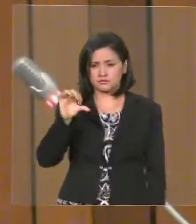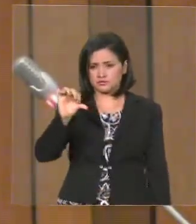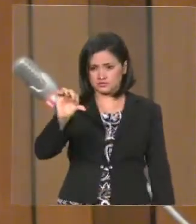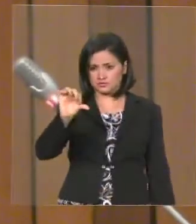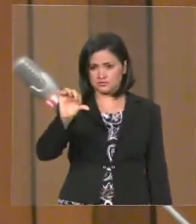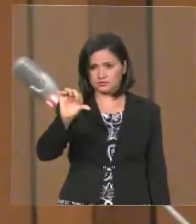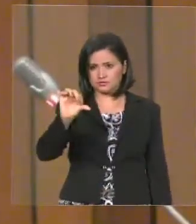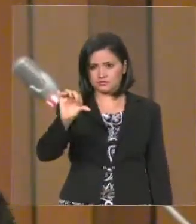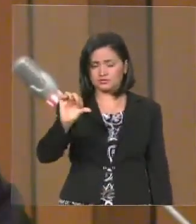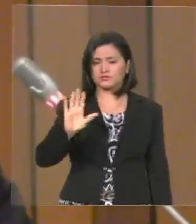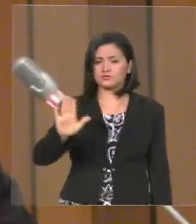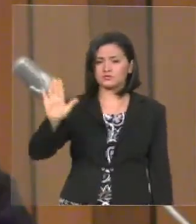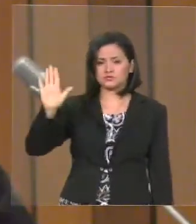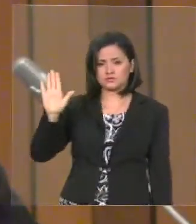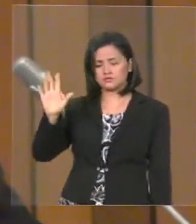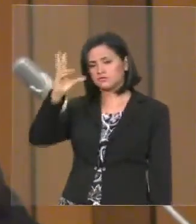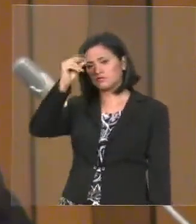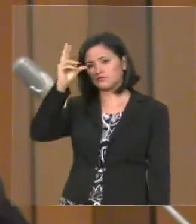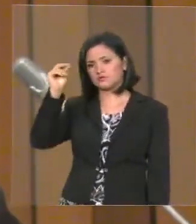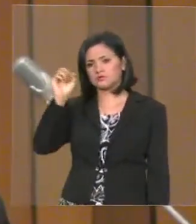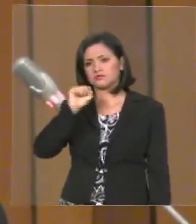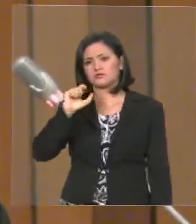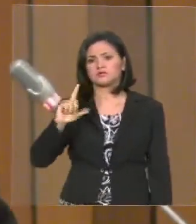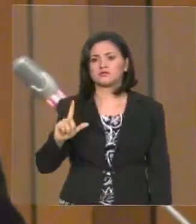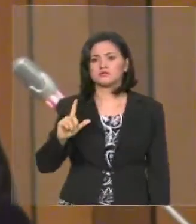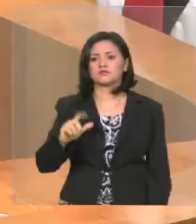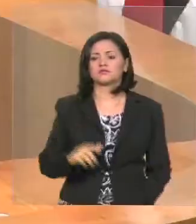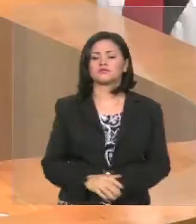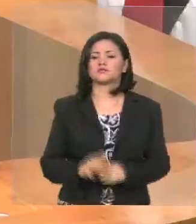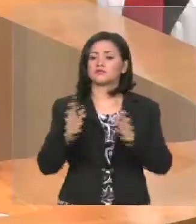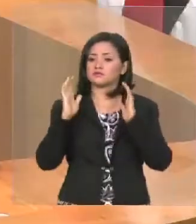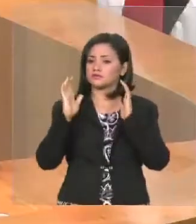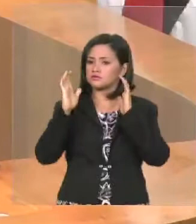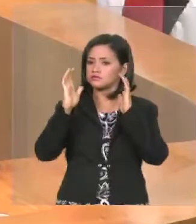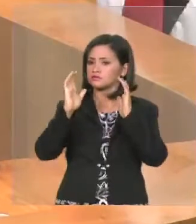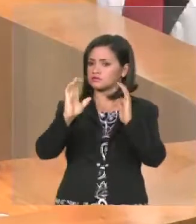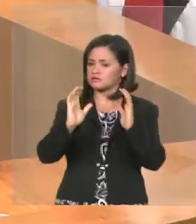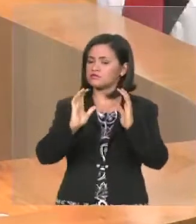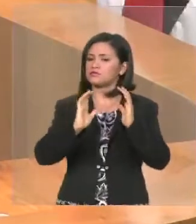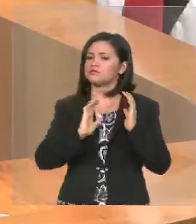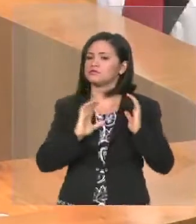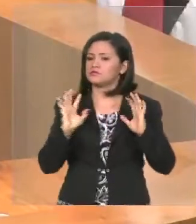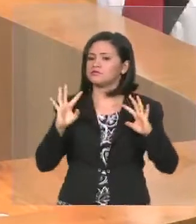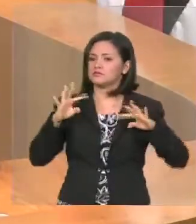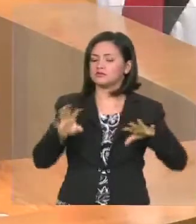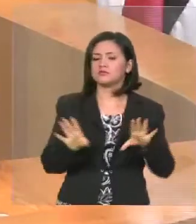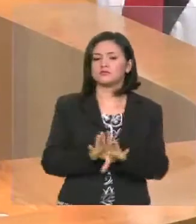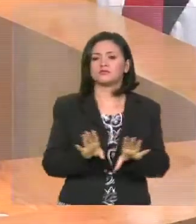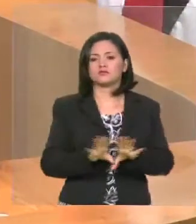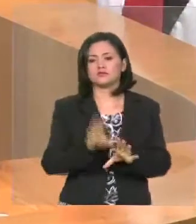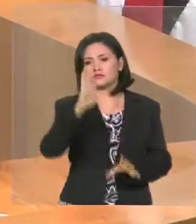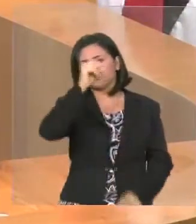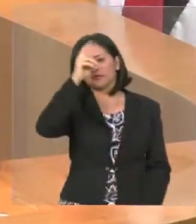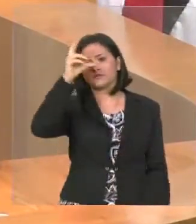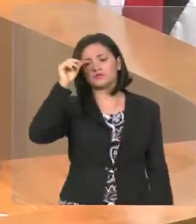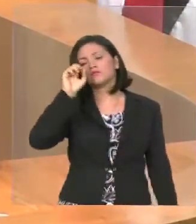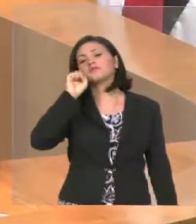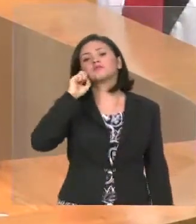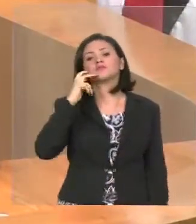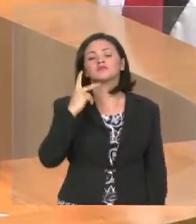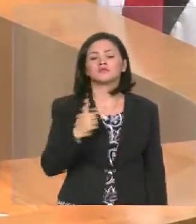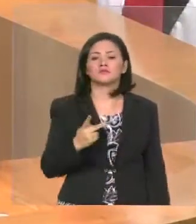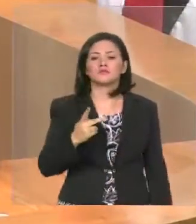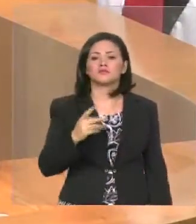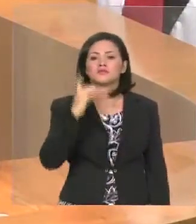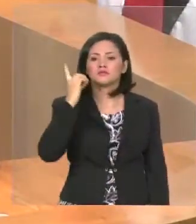e de forma respeitosa, atenciosa também, prefeito Edivaldo Holanda Júnior e o